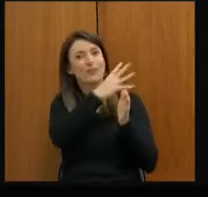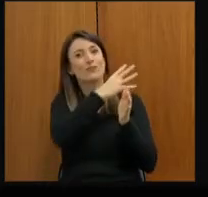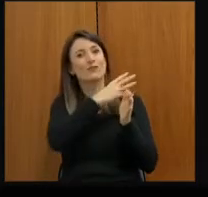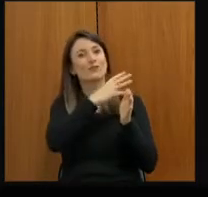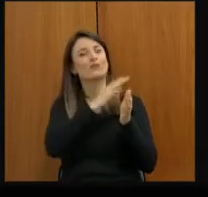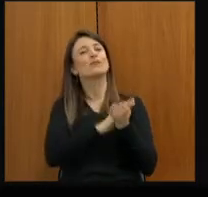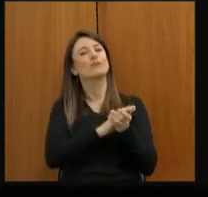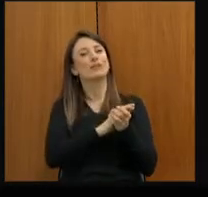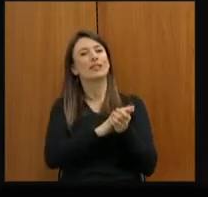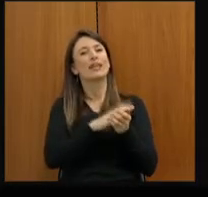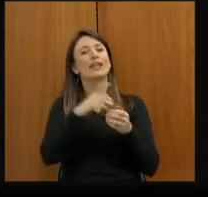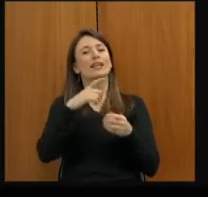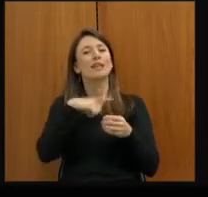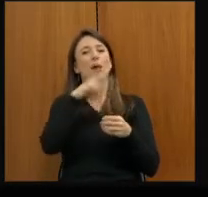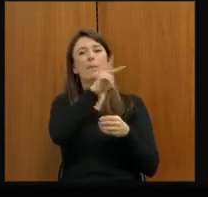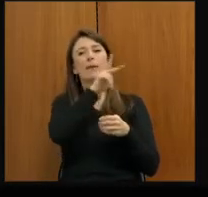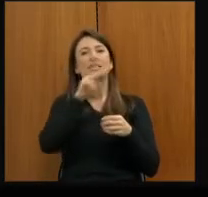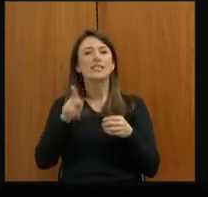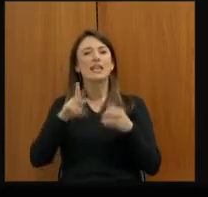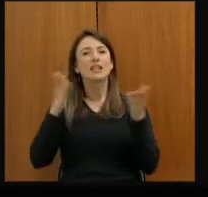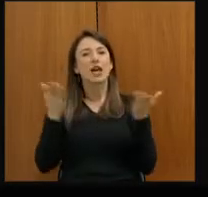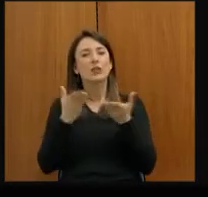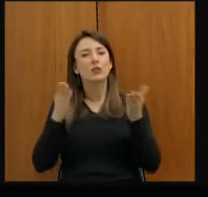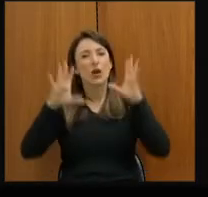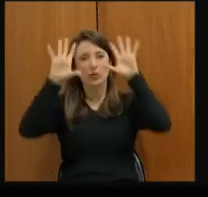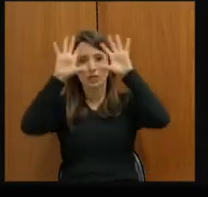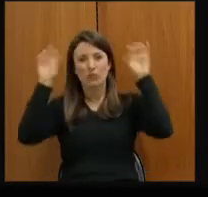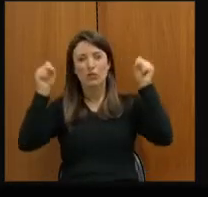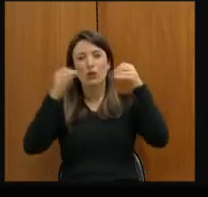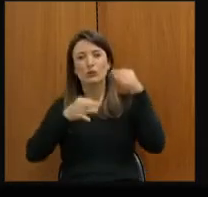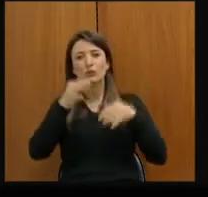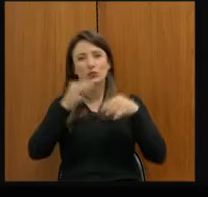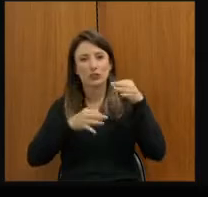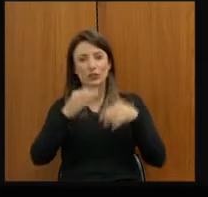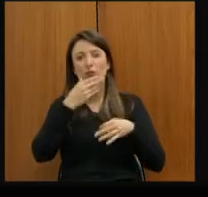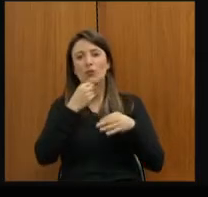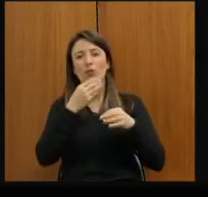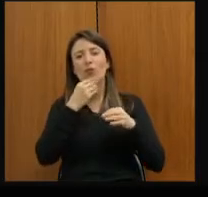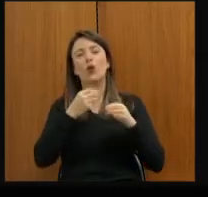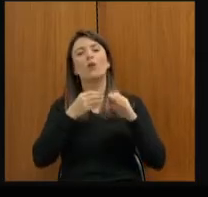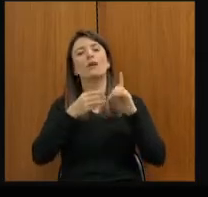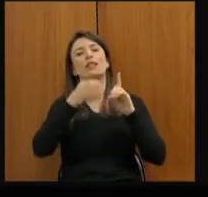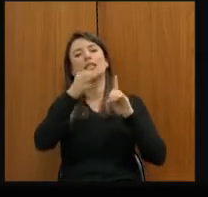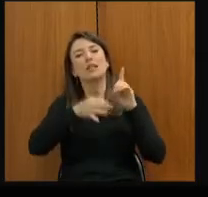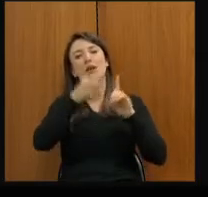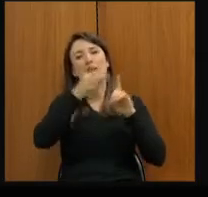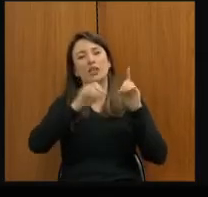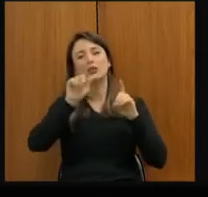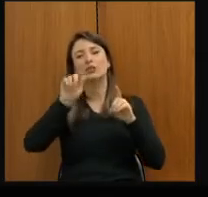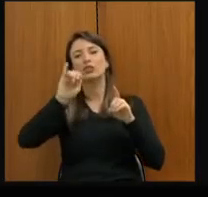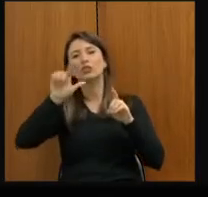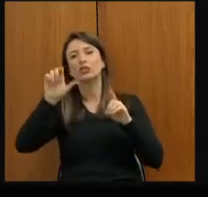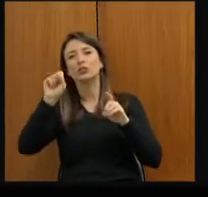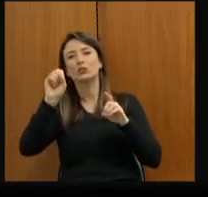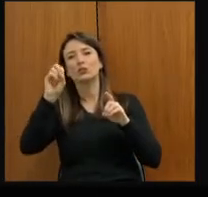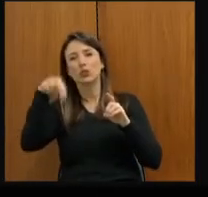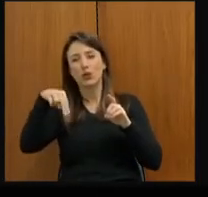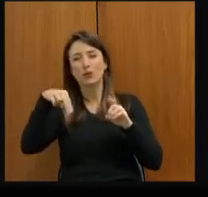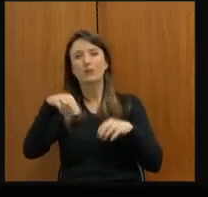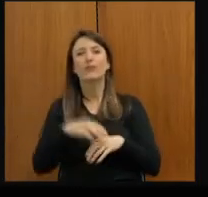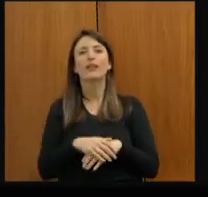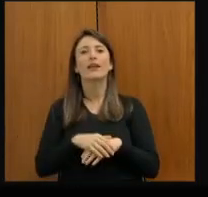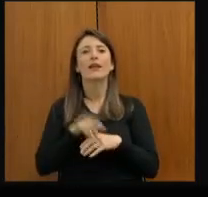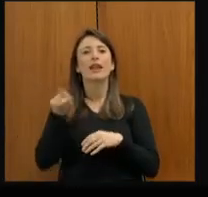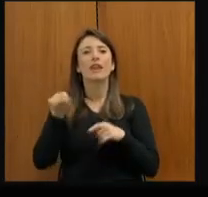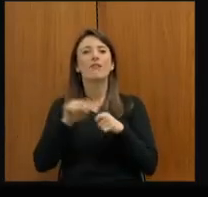e pelo presidente atual do Tribunal de Justiça de Minas Gerais Desembargador Gilson Soares Lemes para premiar